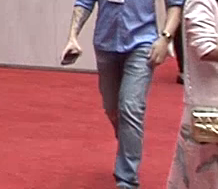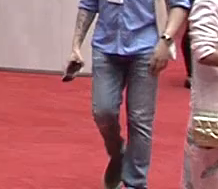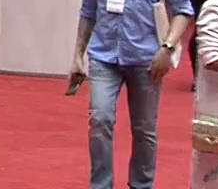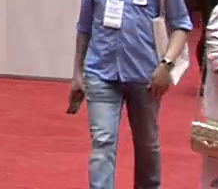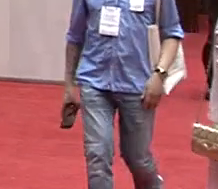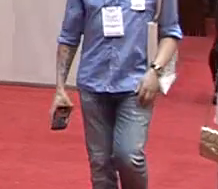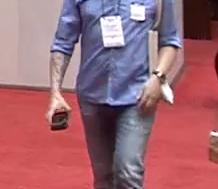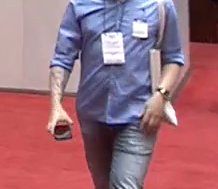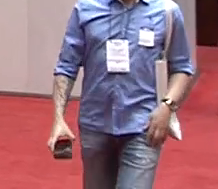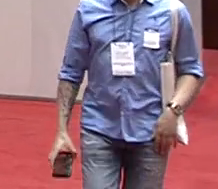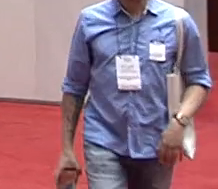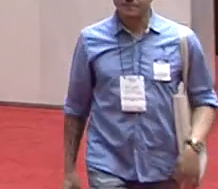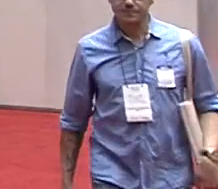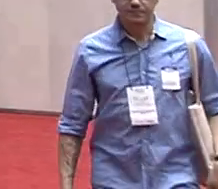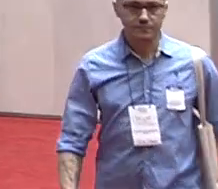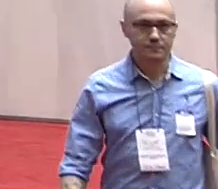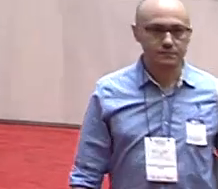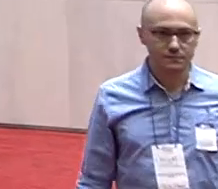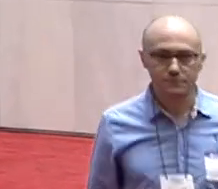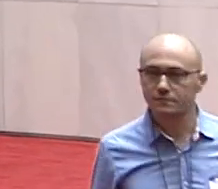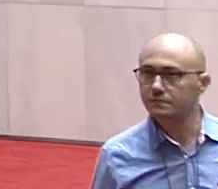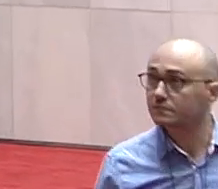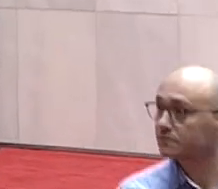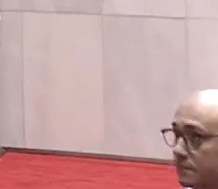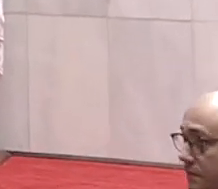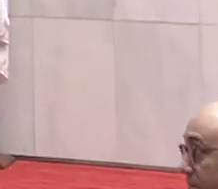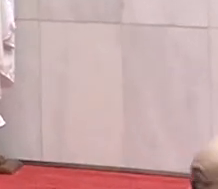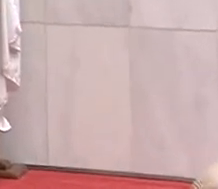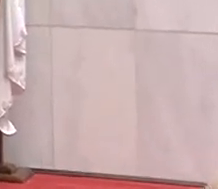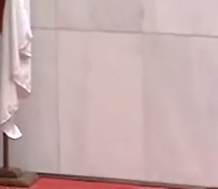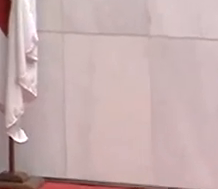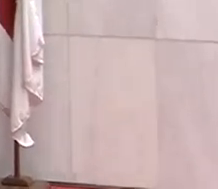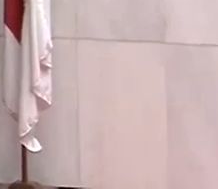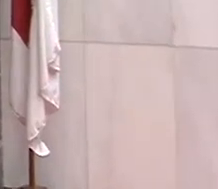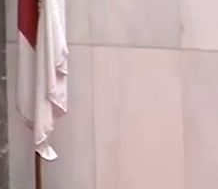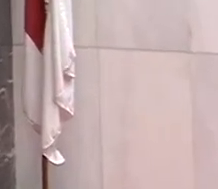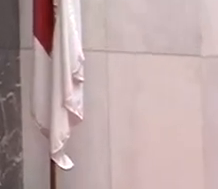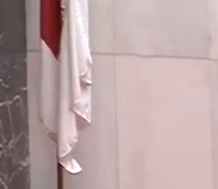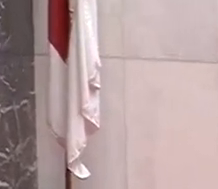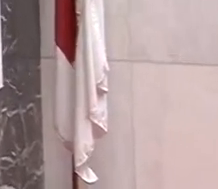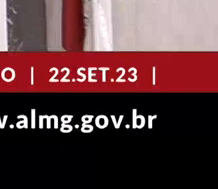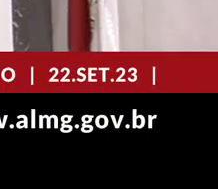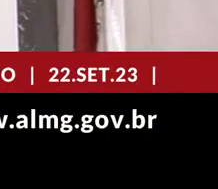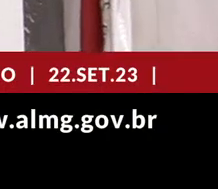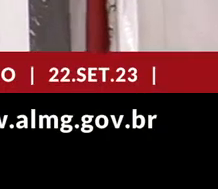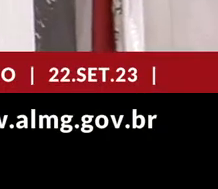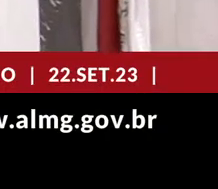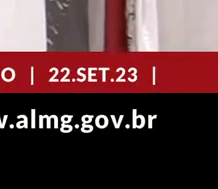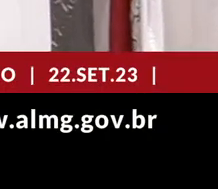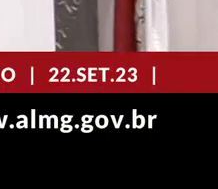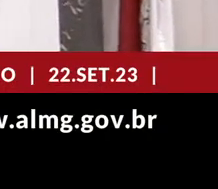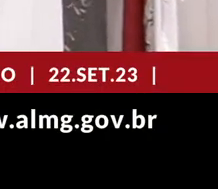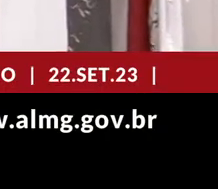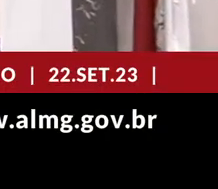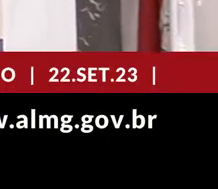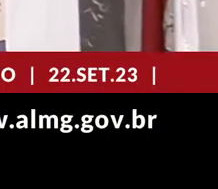assistindo a comissão de educação você pode acessar o Portal da Assembleia numa